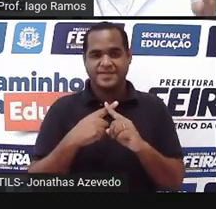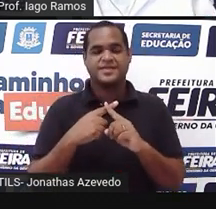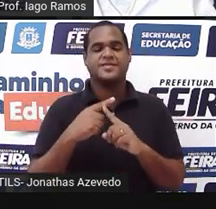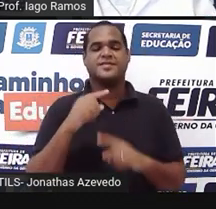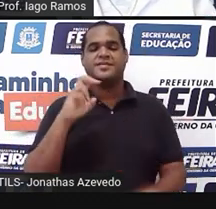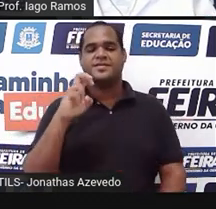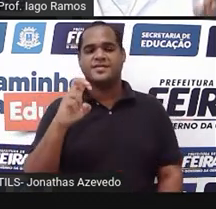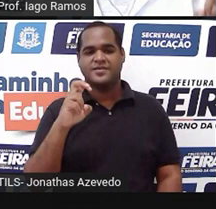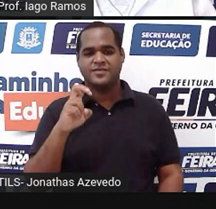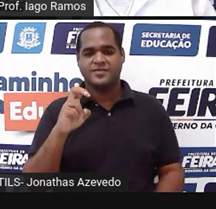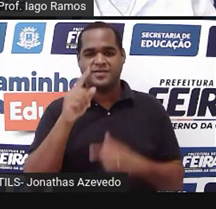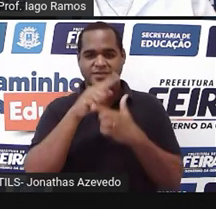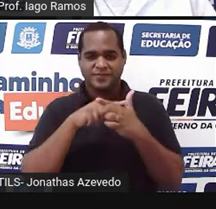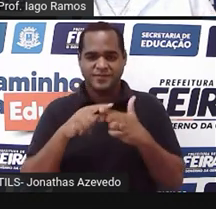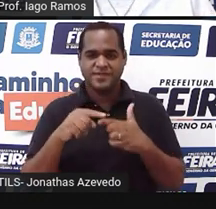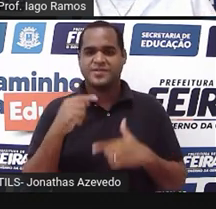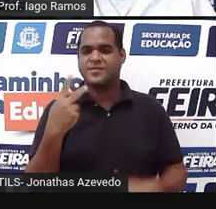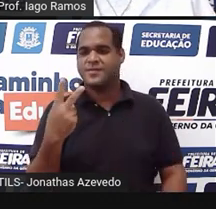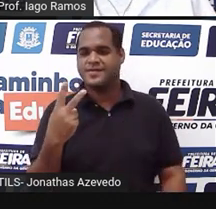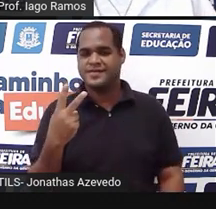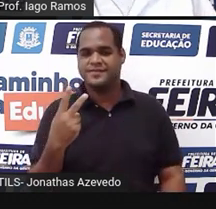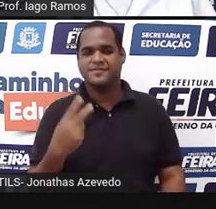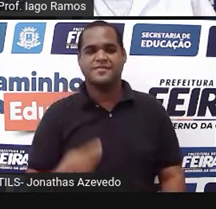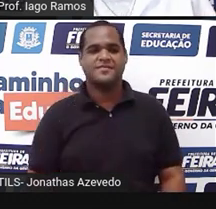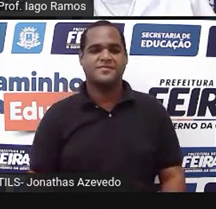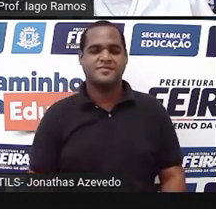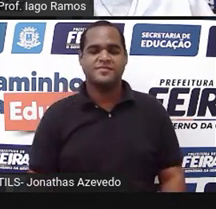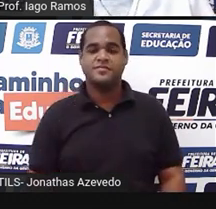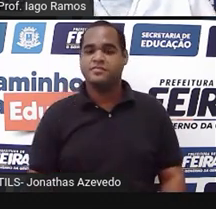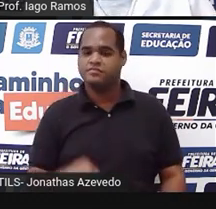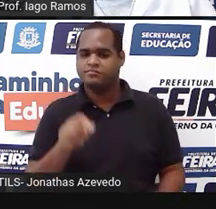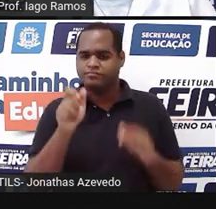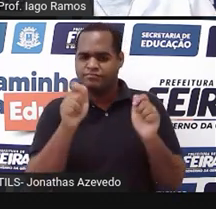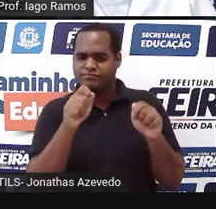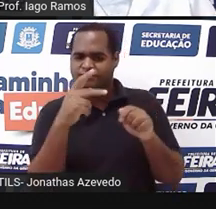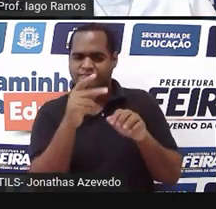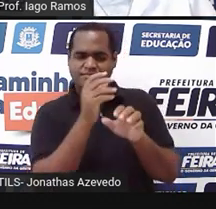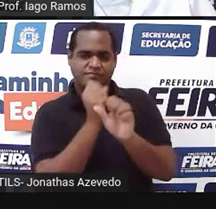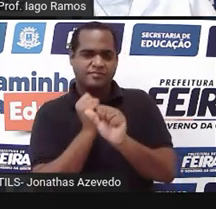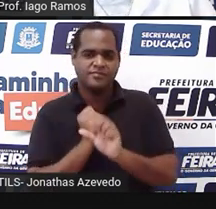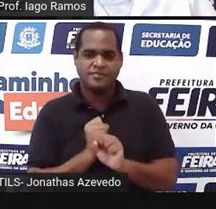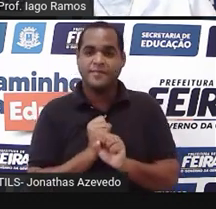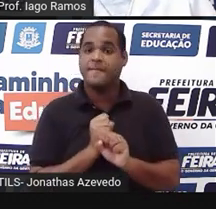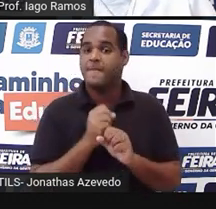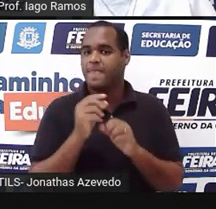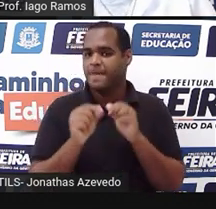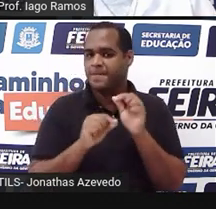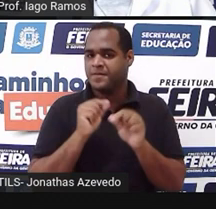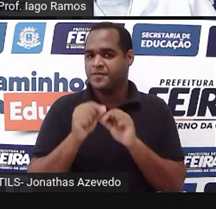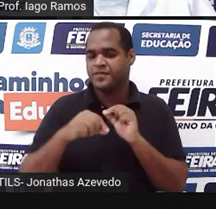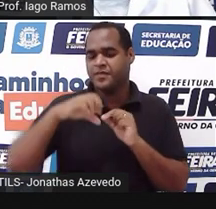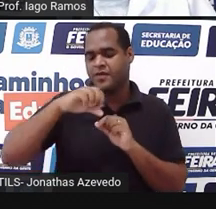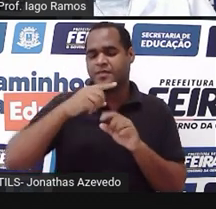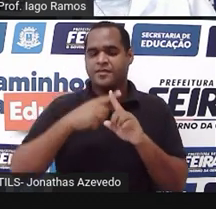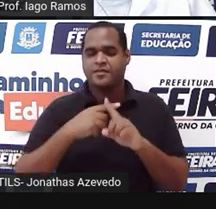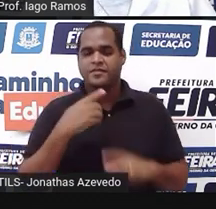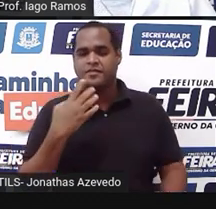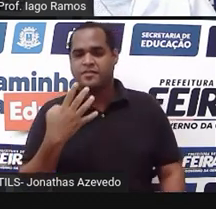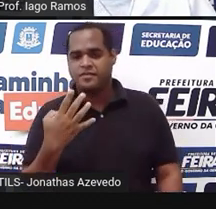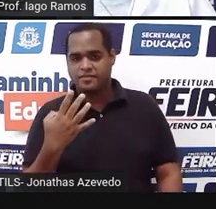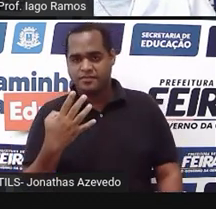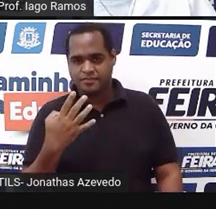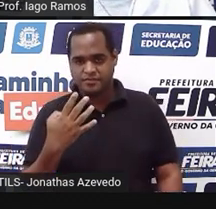5 / 2 para fazer essas continhas a gente faz primeiro nove mais